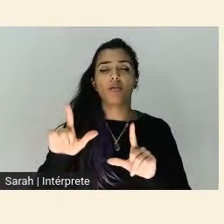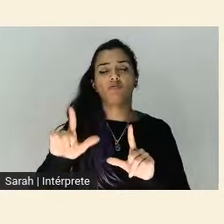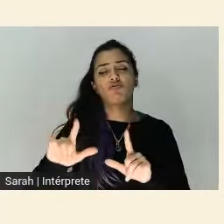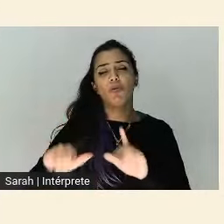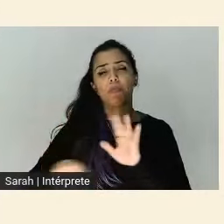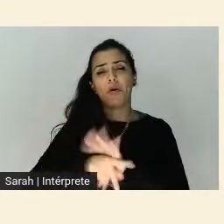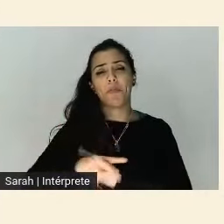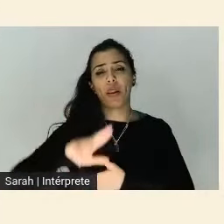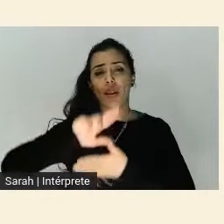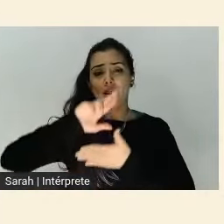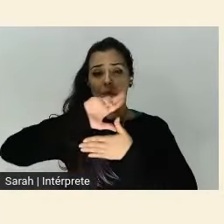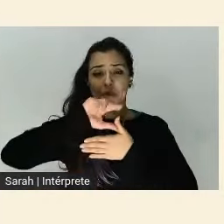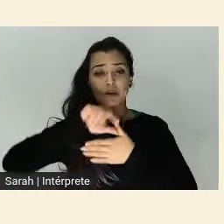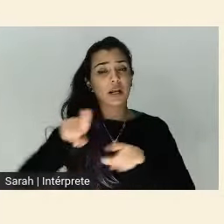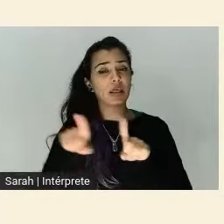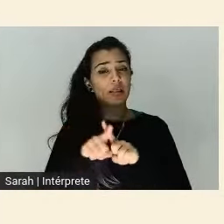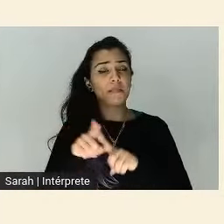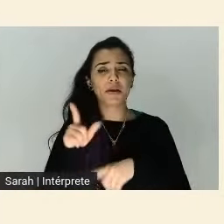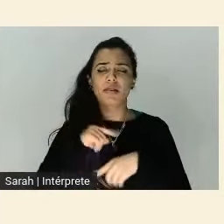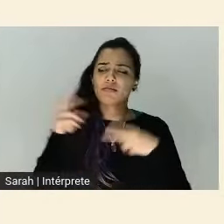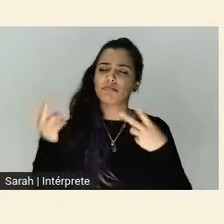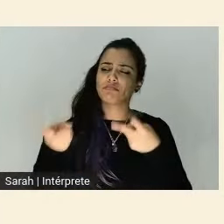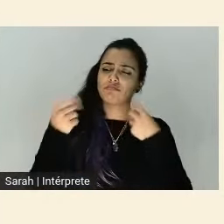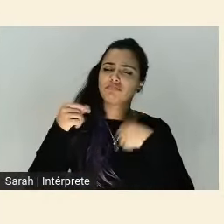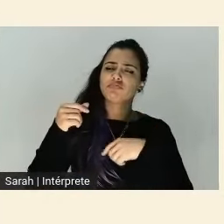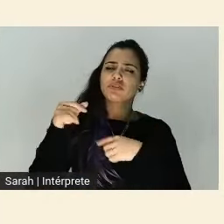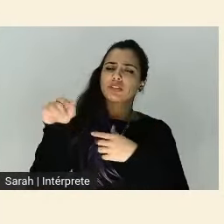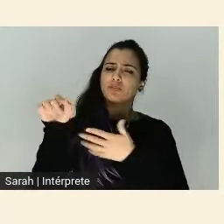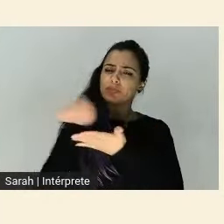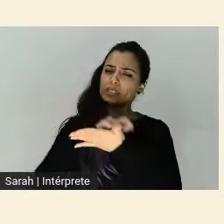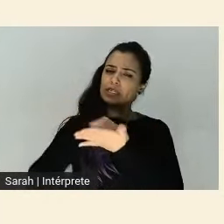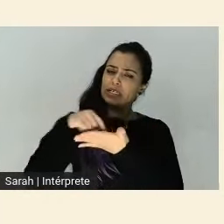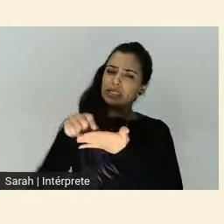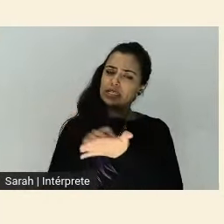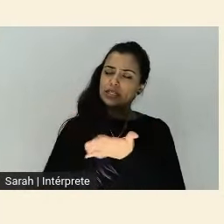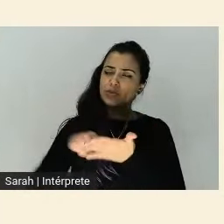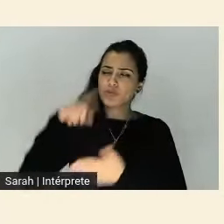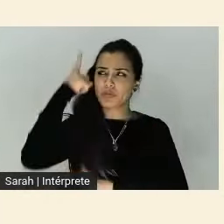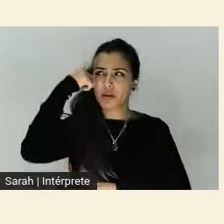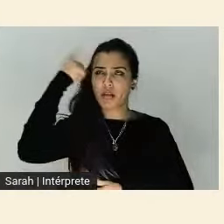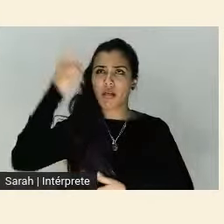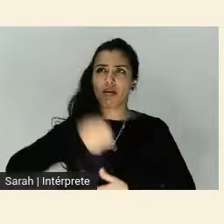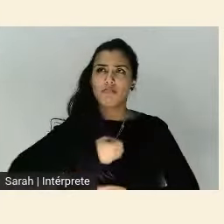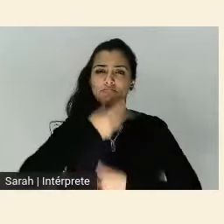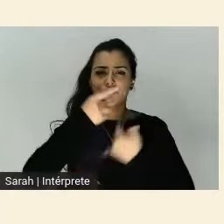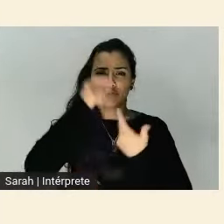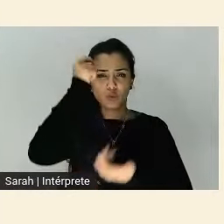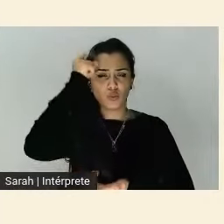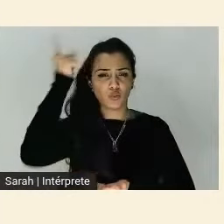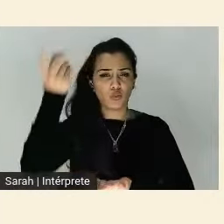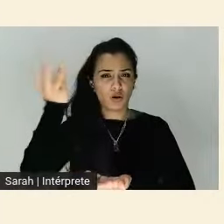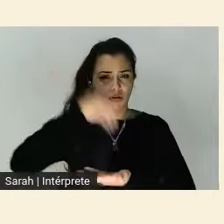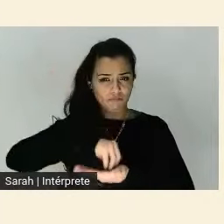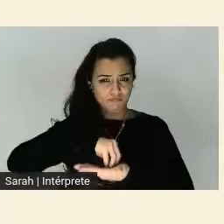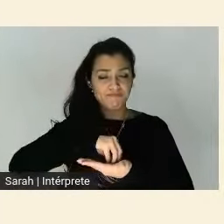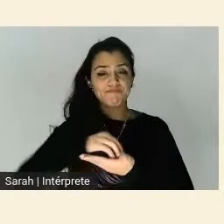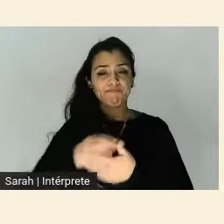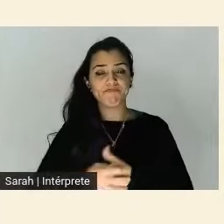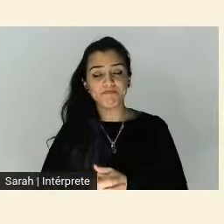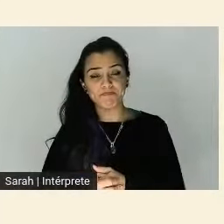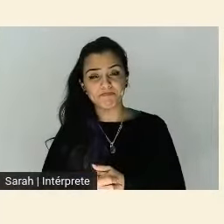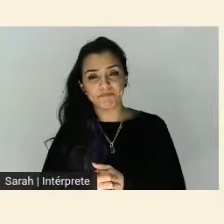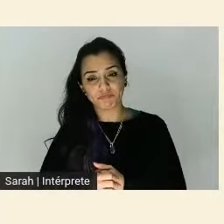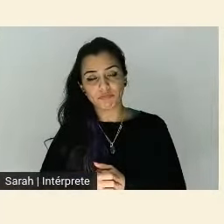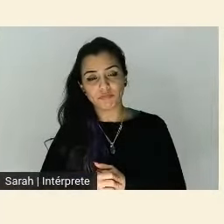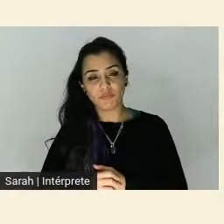disto, visualizar as linhas de uma ideia, de uma pretensa cultura nacional. Nessa empreitada, a compreensão